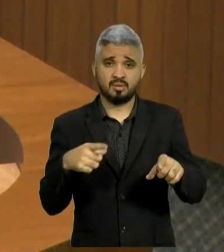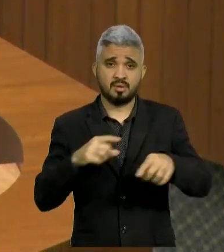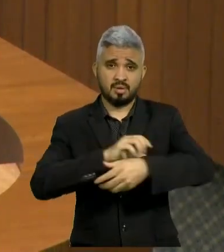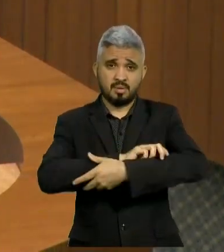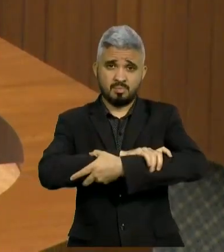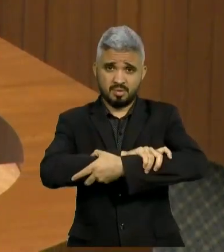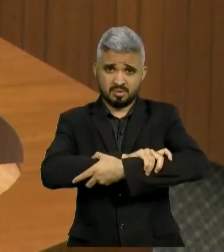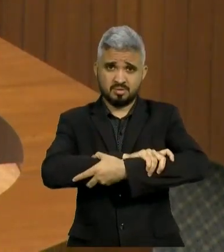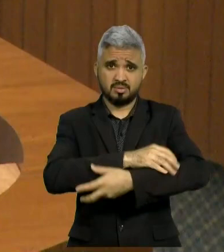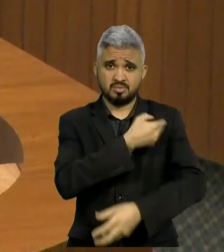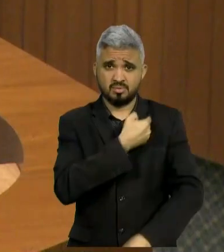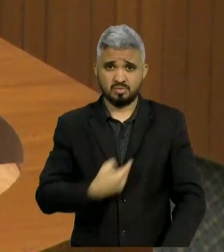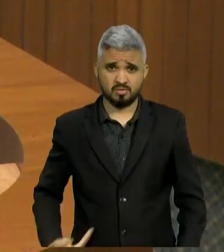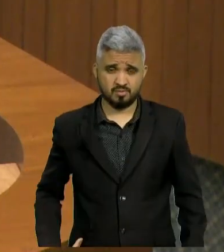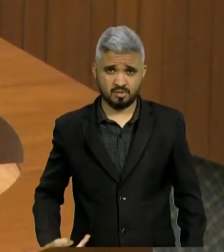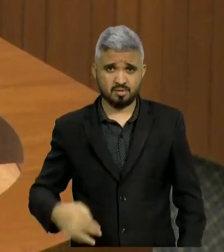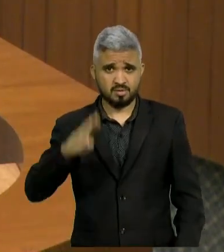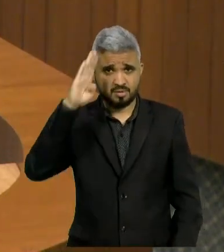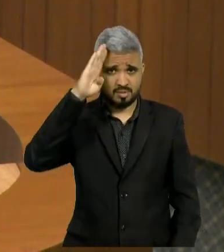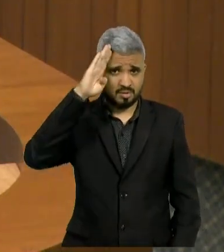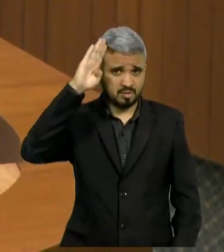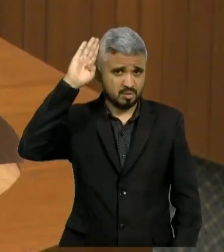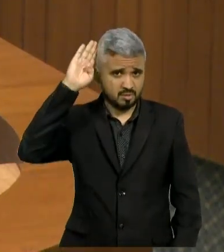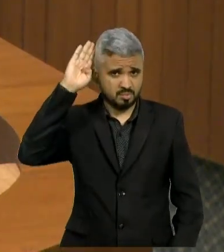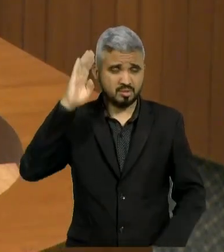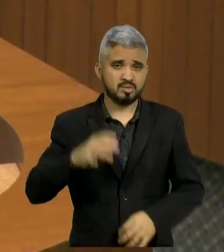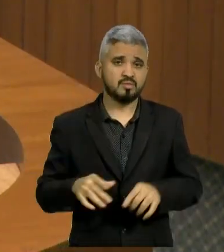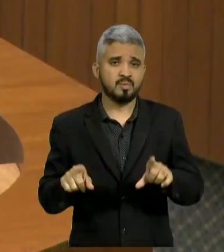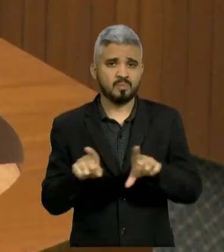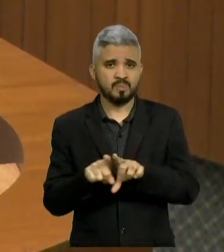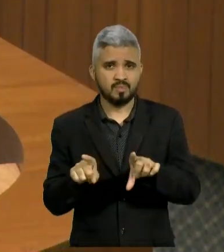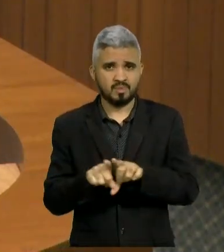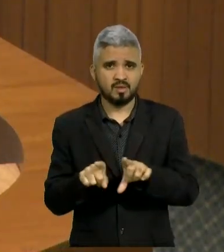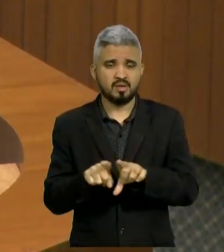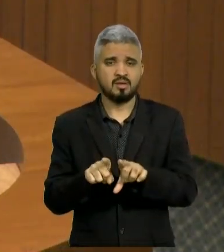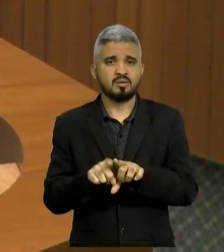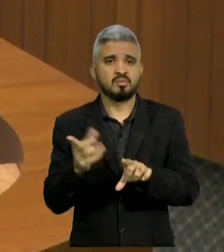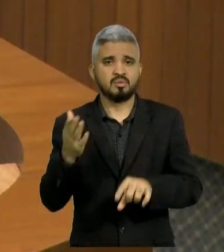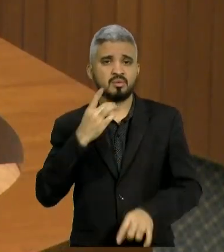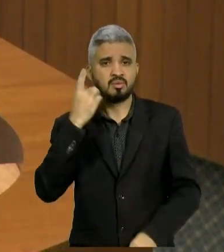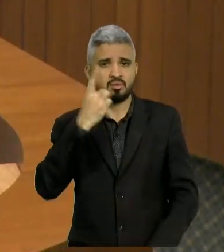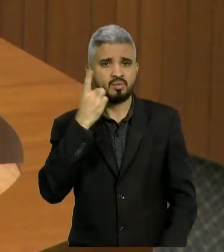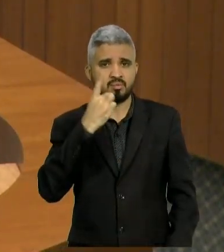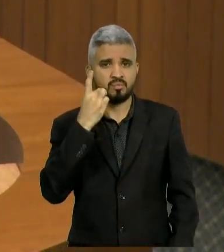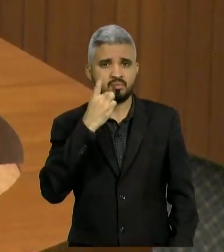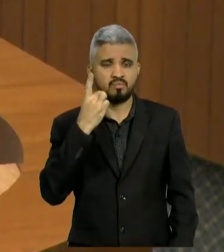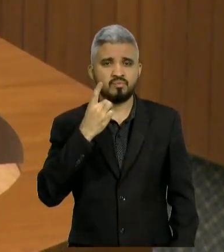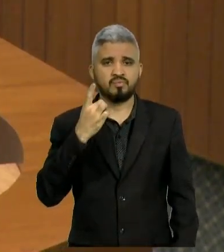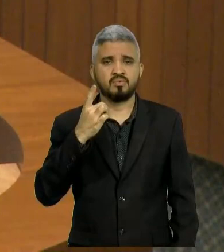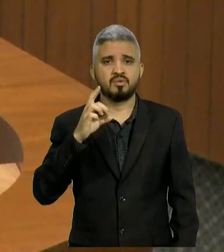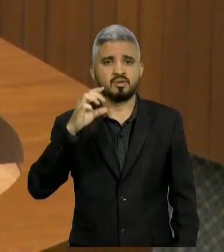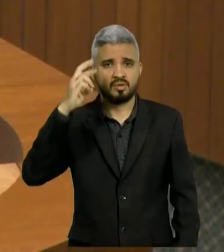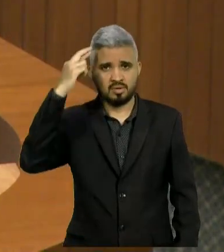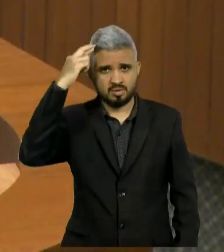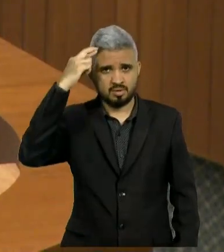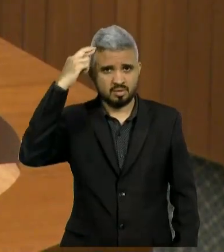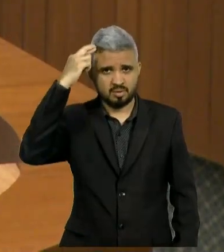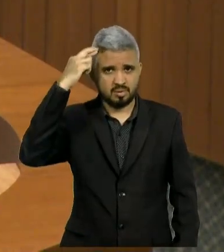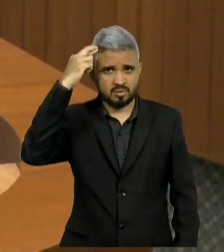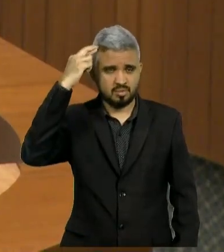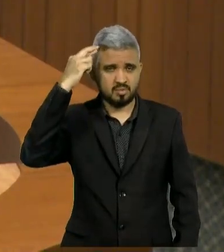parceria com o nosso governador Carlos Brandão, assim também como o meu colega deputado Rio do Amaral está lá